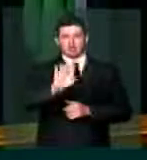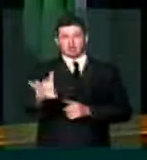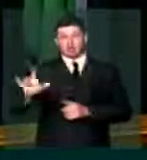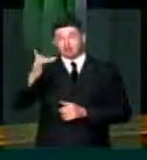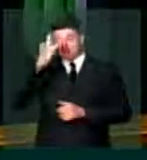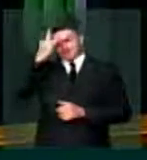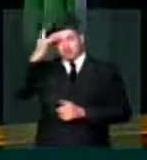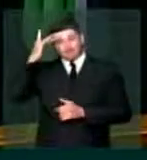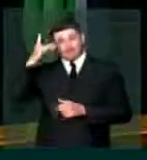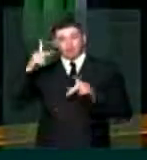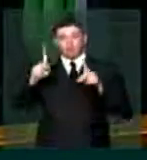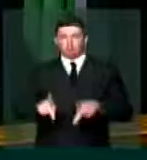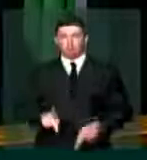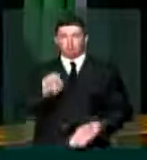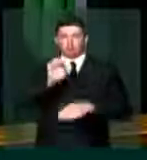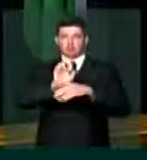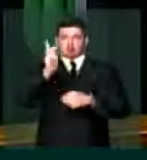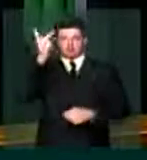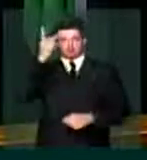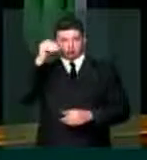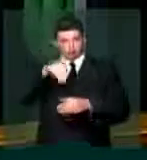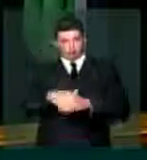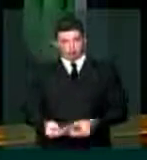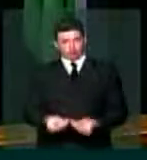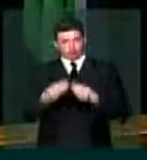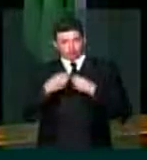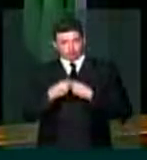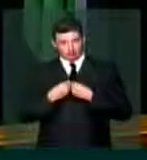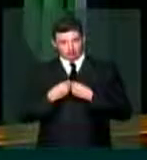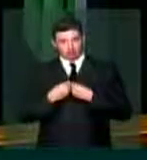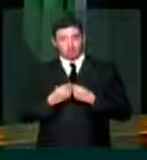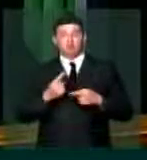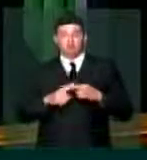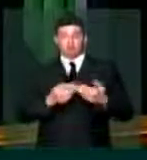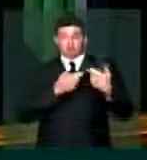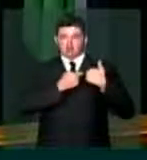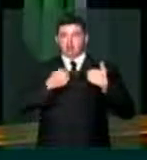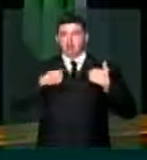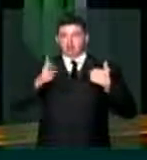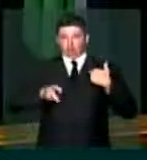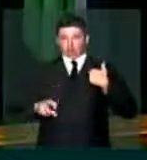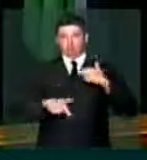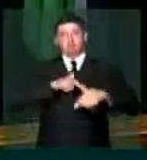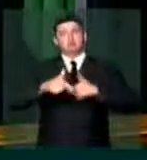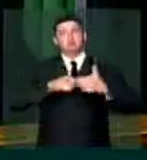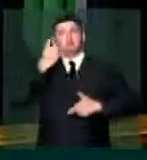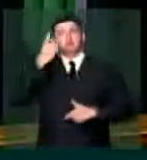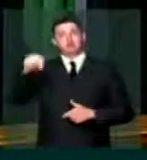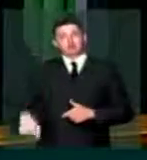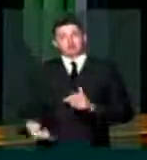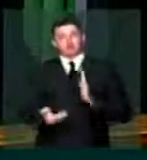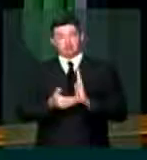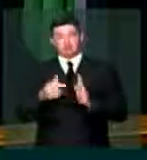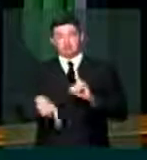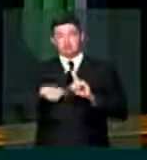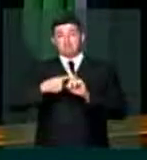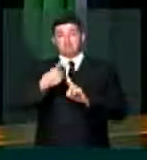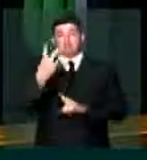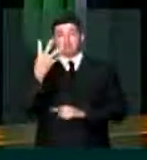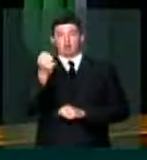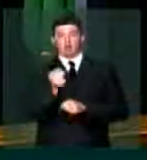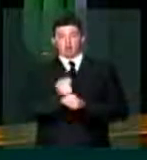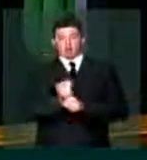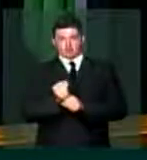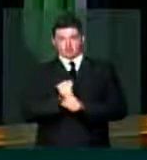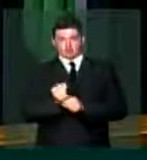do Estado de São Paulo. Quero dizer que, com essa responsabilidade, continuo meu mandato na Câmara Federal por mais